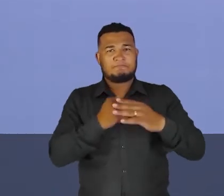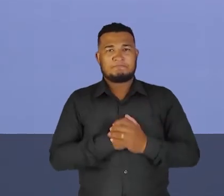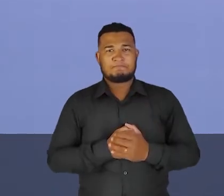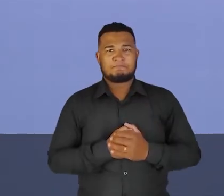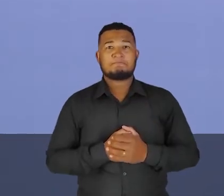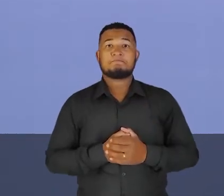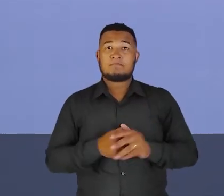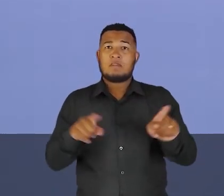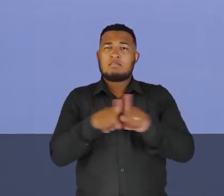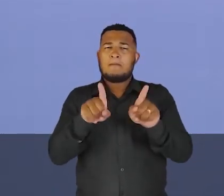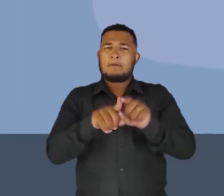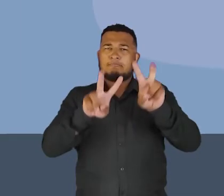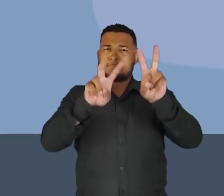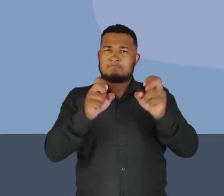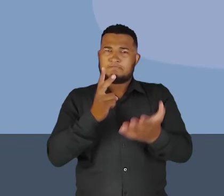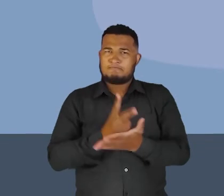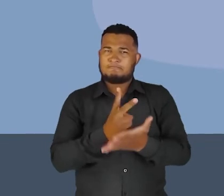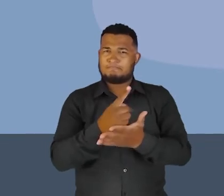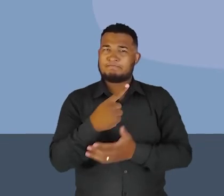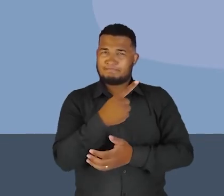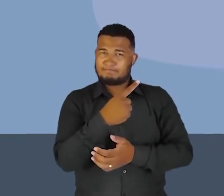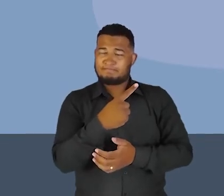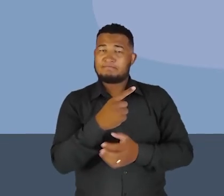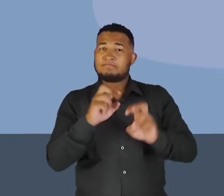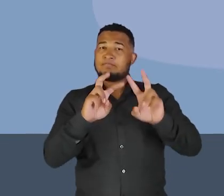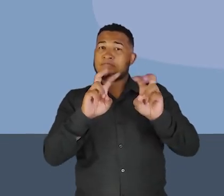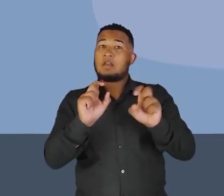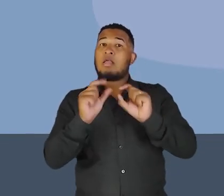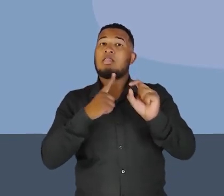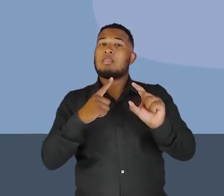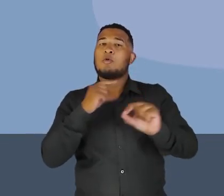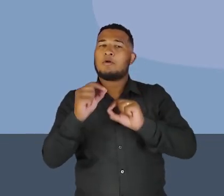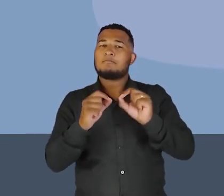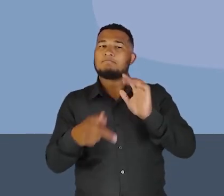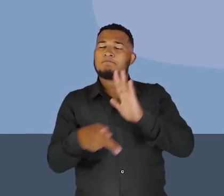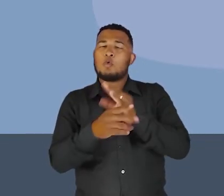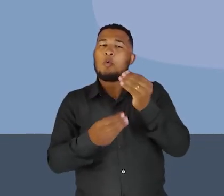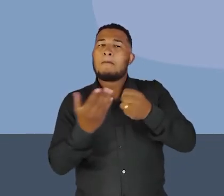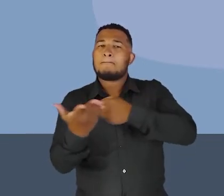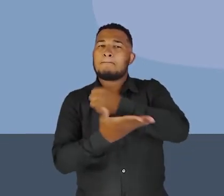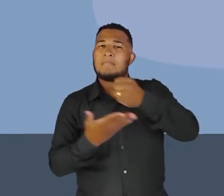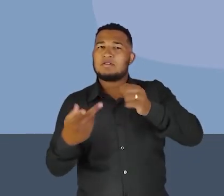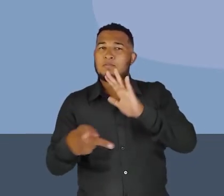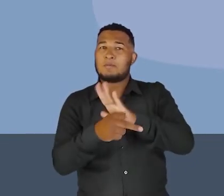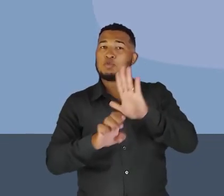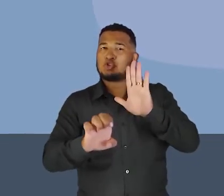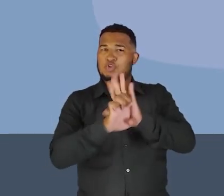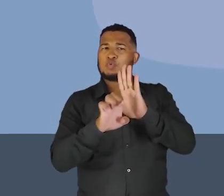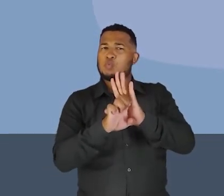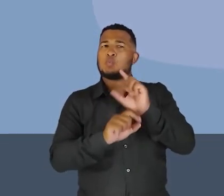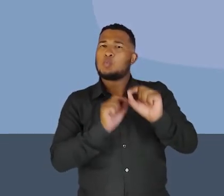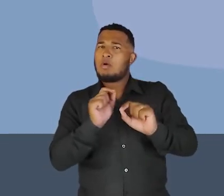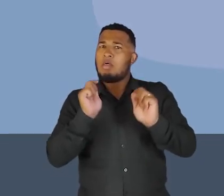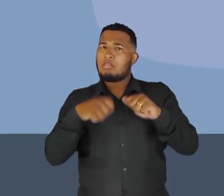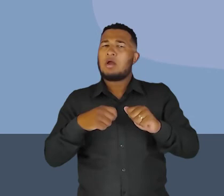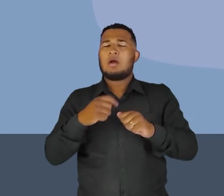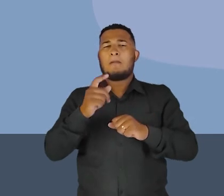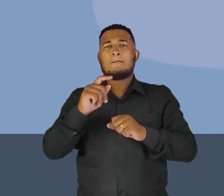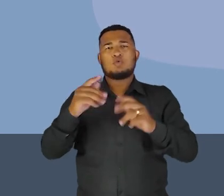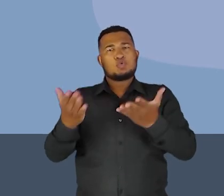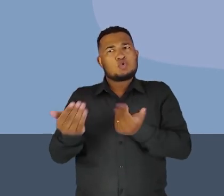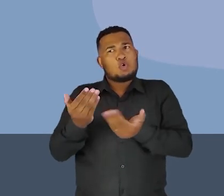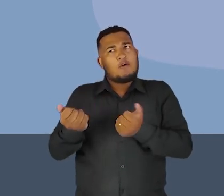Continuando falando sobre isso aqui, então, né, a gente tem aqui os princípios do Estatuto da Juventude, que é promover a autonomia e emancipação dos jovens,